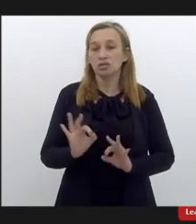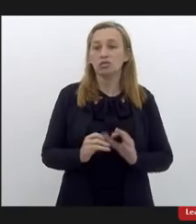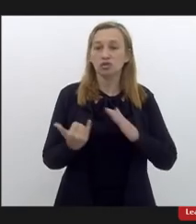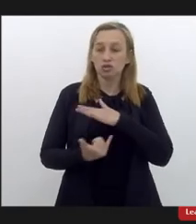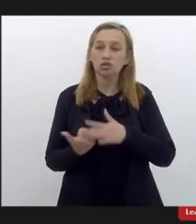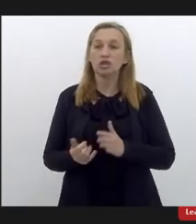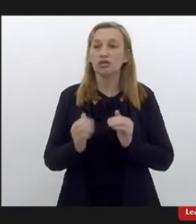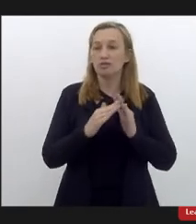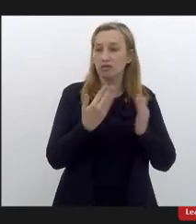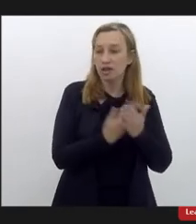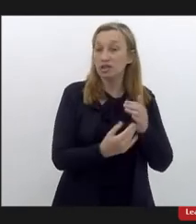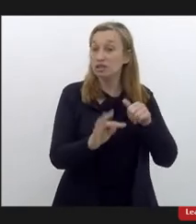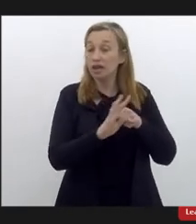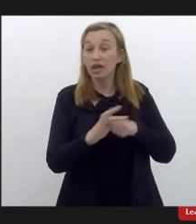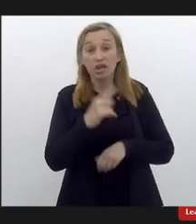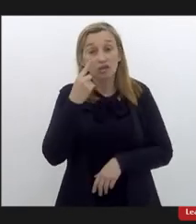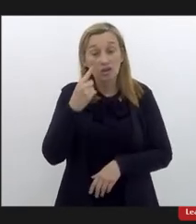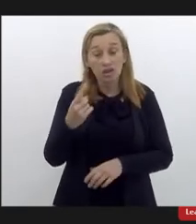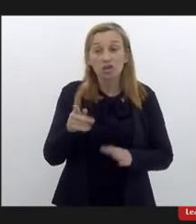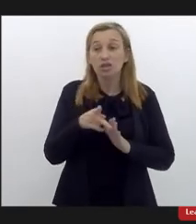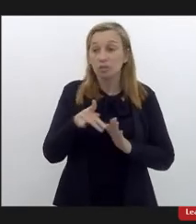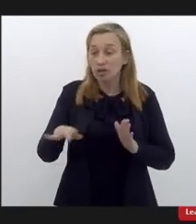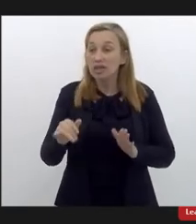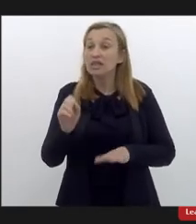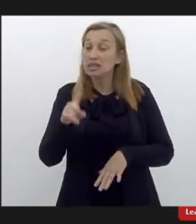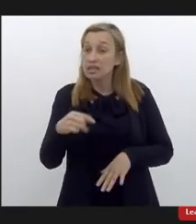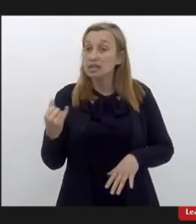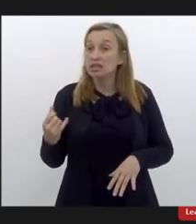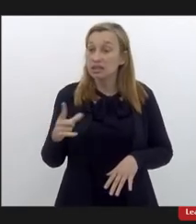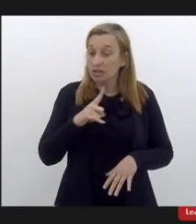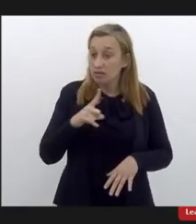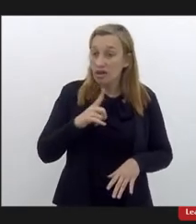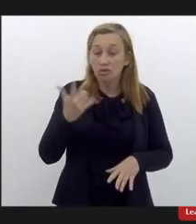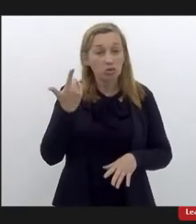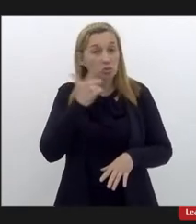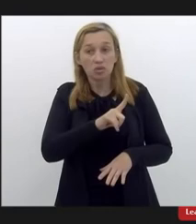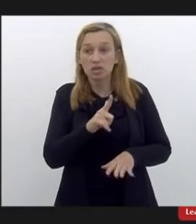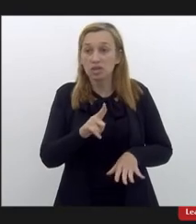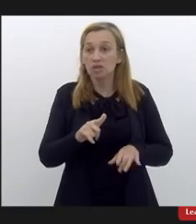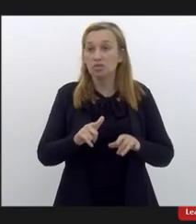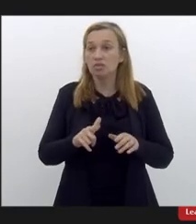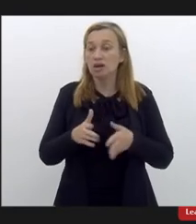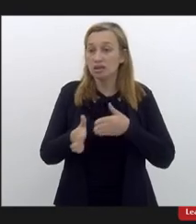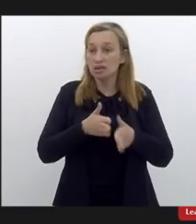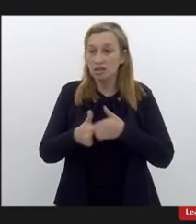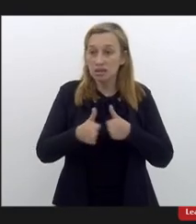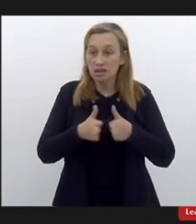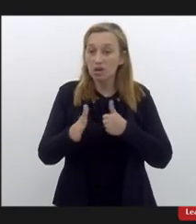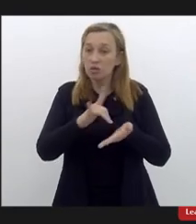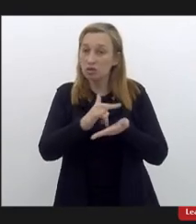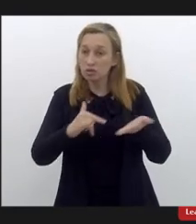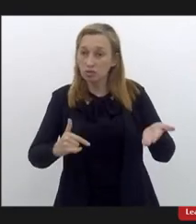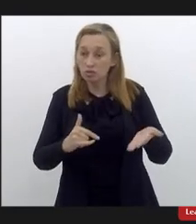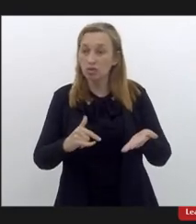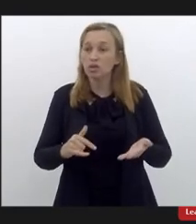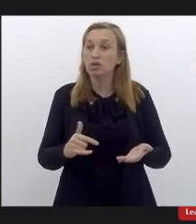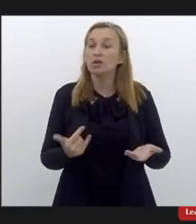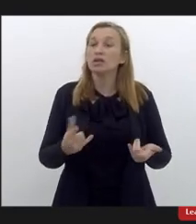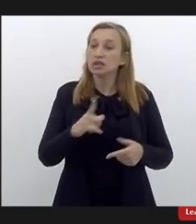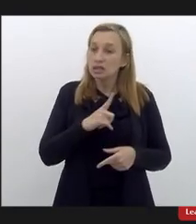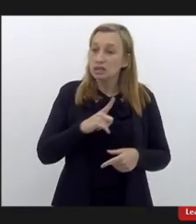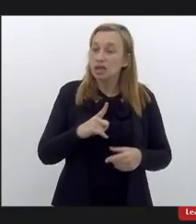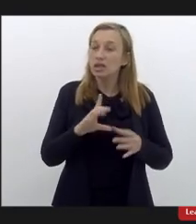a FAETEC reveja essa portaria, se ela existir, porque a gente ainda não conseguiu acesso a essa documentação, para que